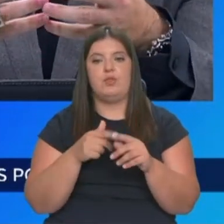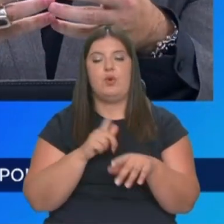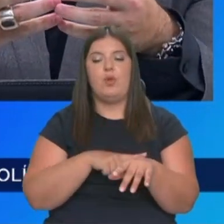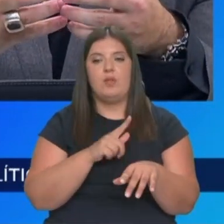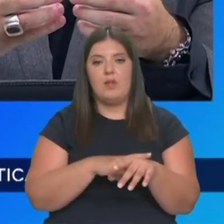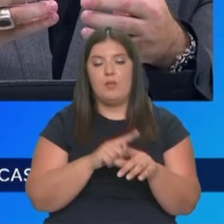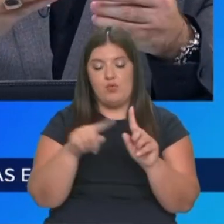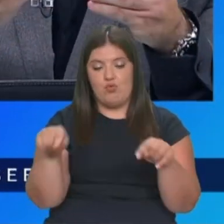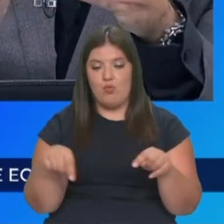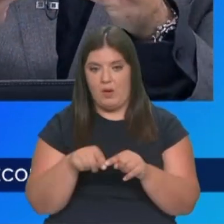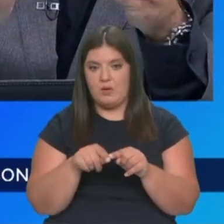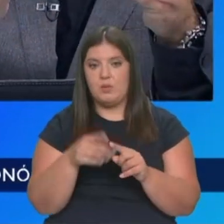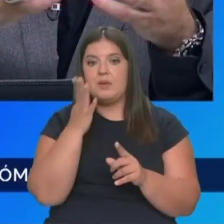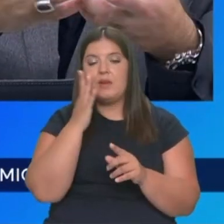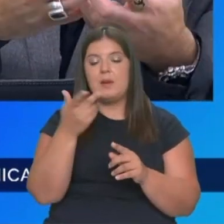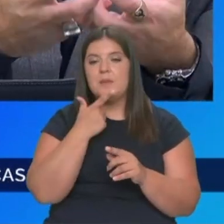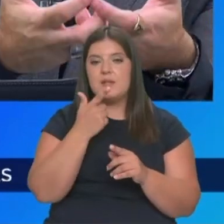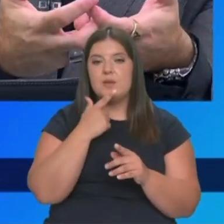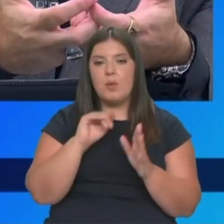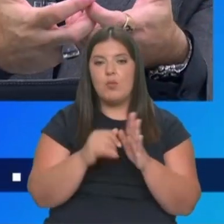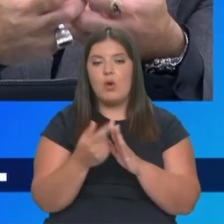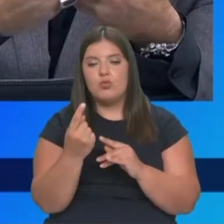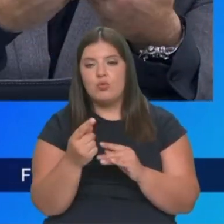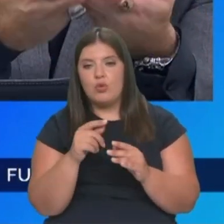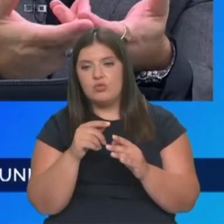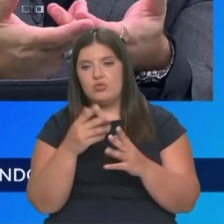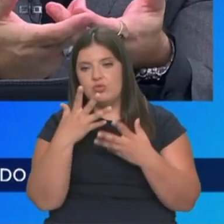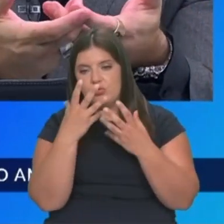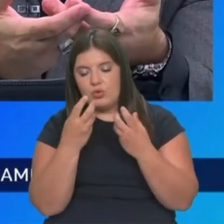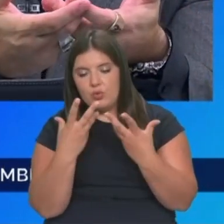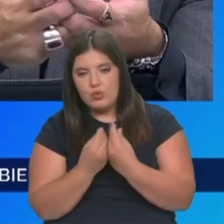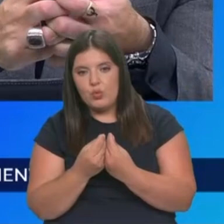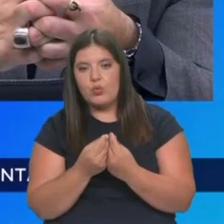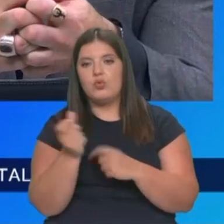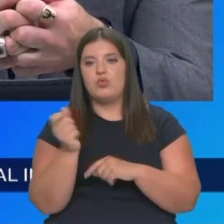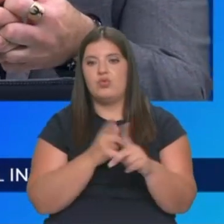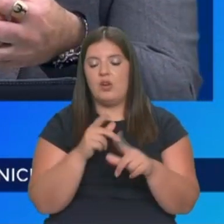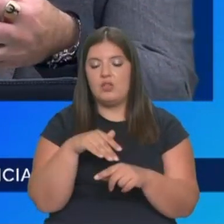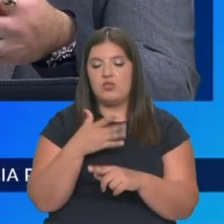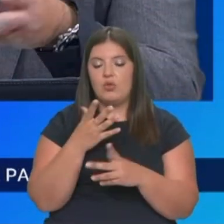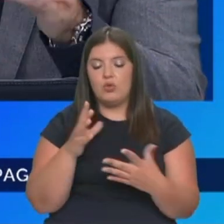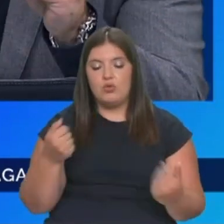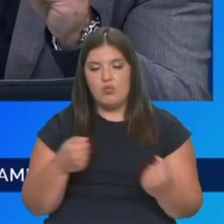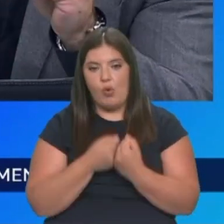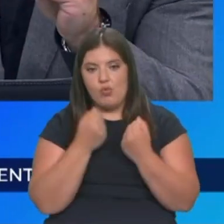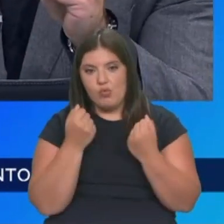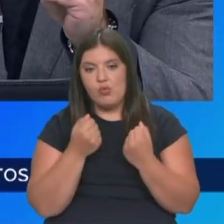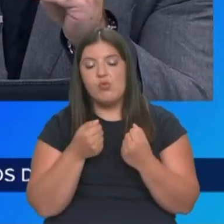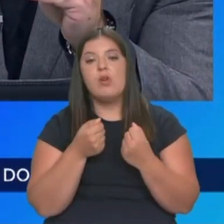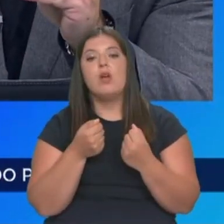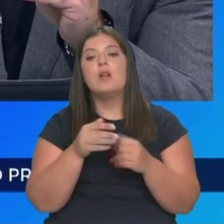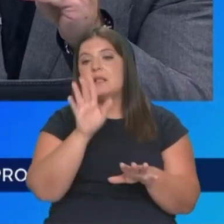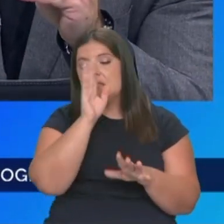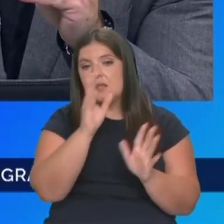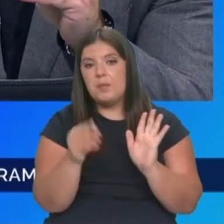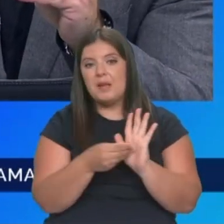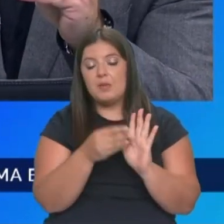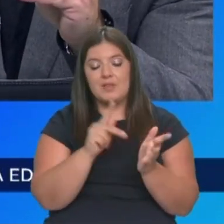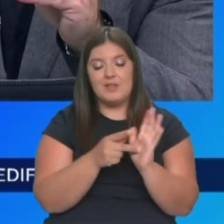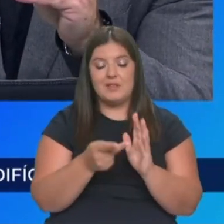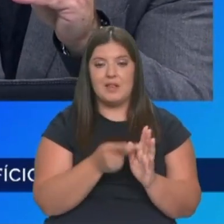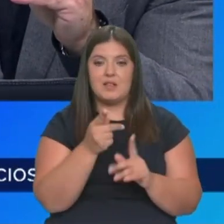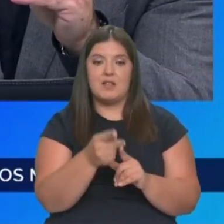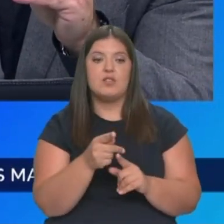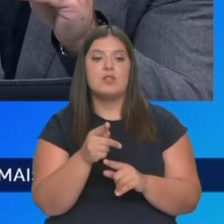tentar perceber como é que dois buracos negros se fundem, como é que estrelas de neutrões se colidem. Se aplicarmos estas técnicas de